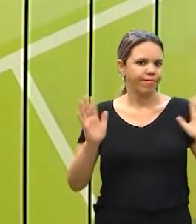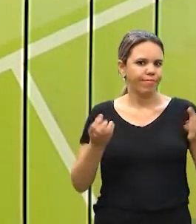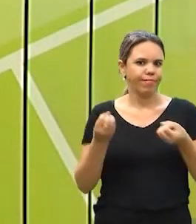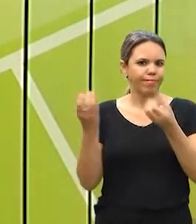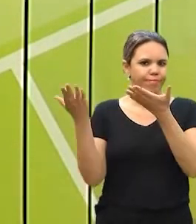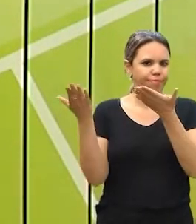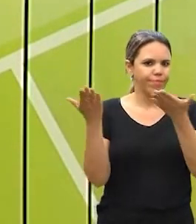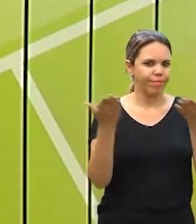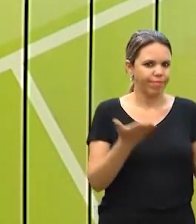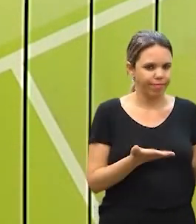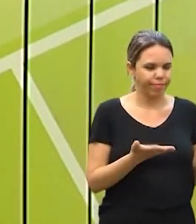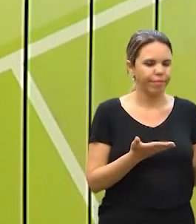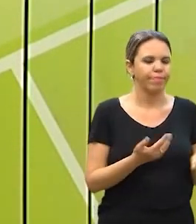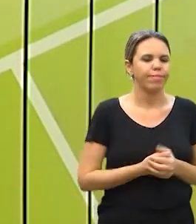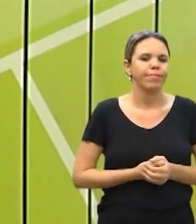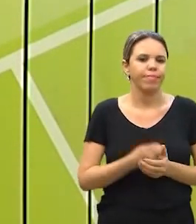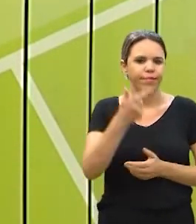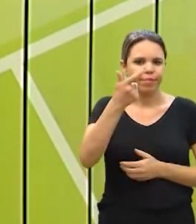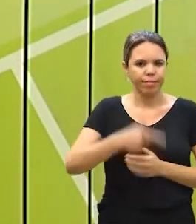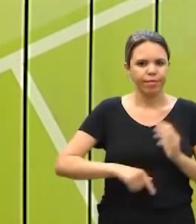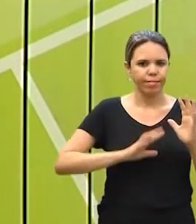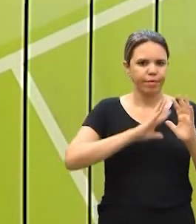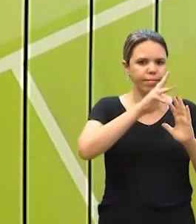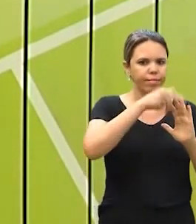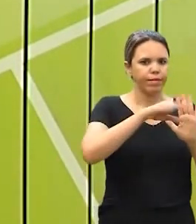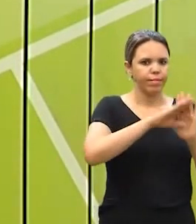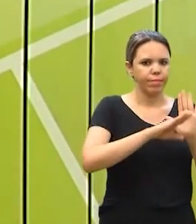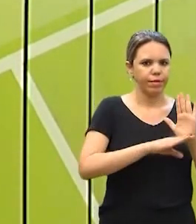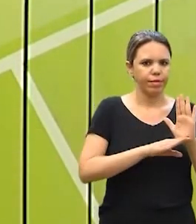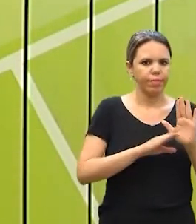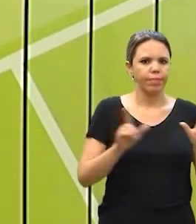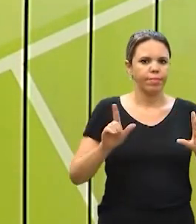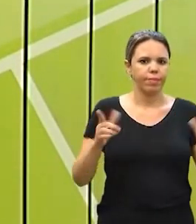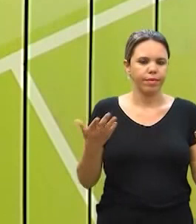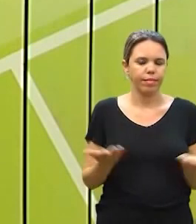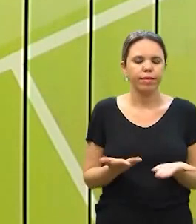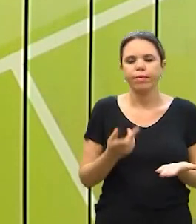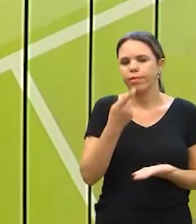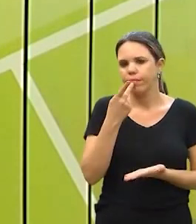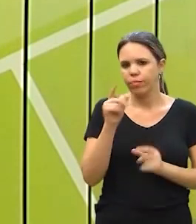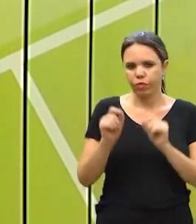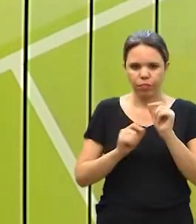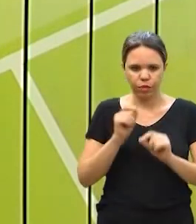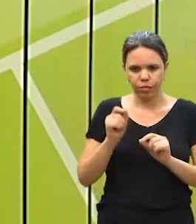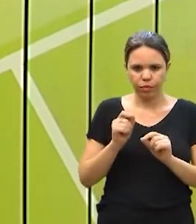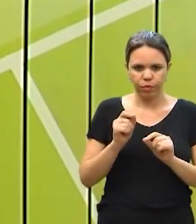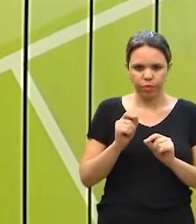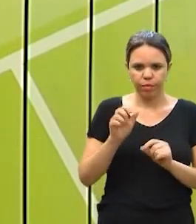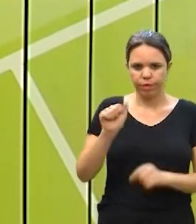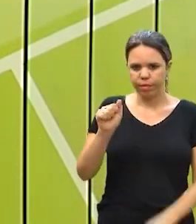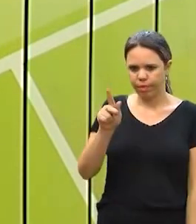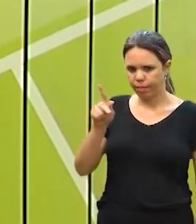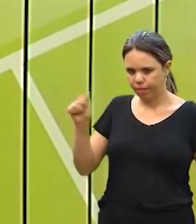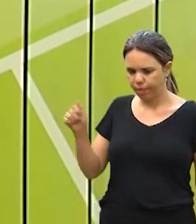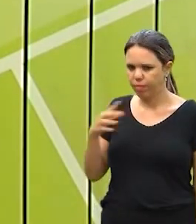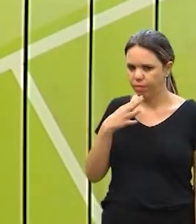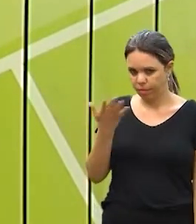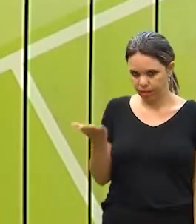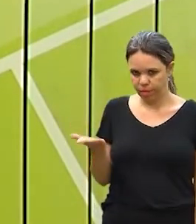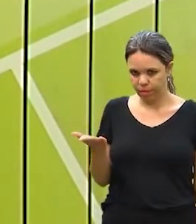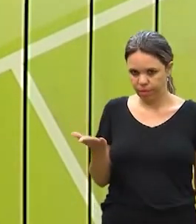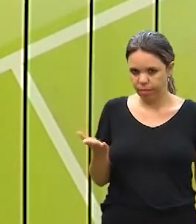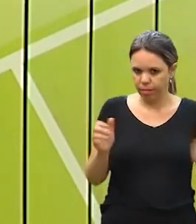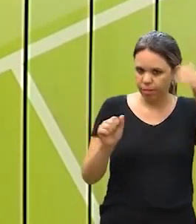Olá, seja bem-vindo, seja bem-vinda. Mais um Giro Ambiental tá no ar e hoje para falar sobre a APA. Você conhece a